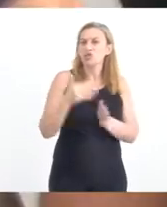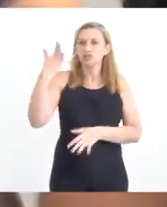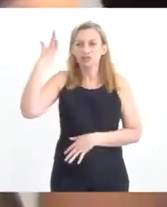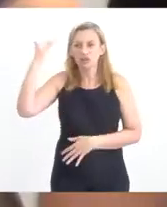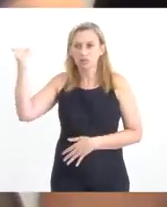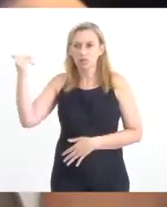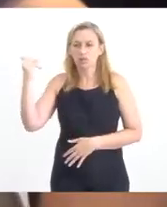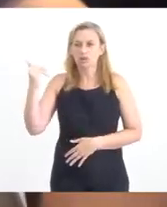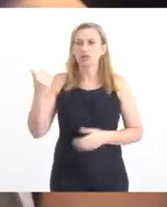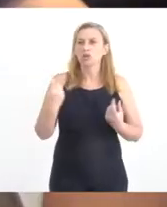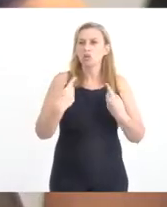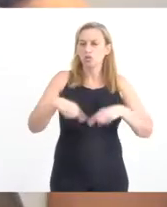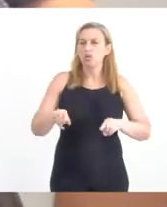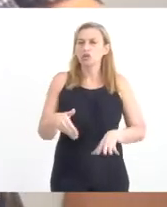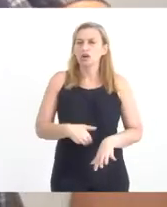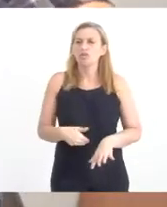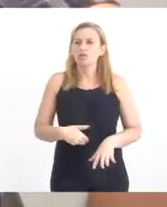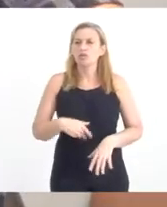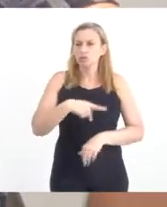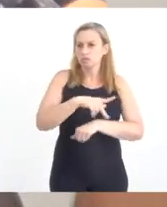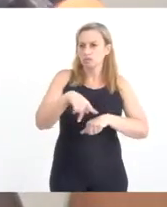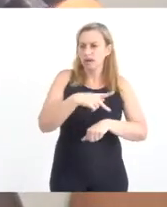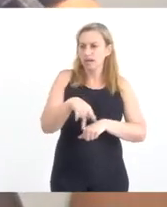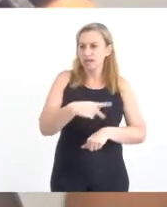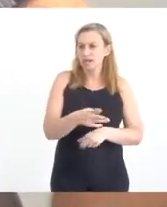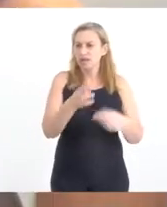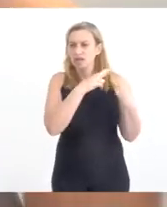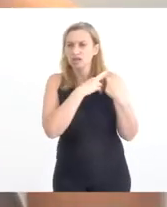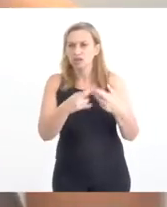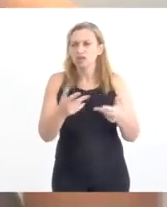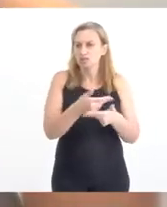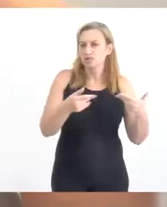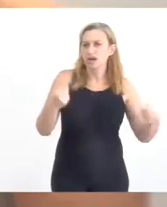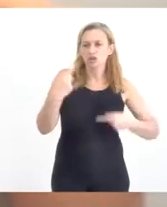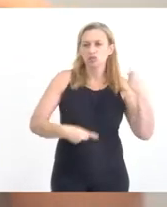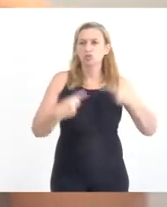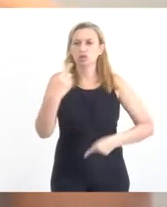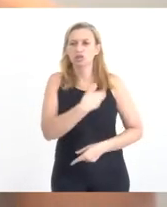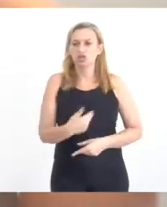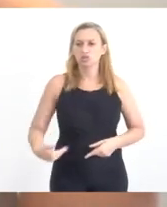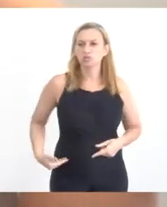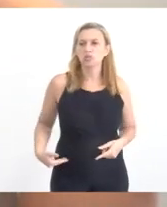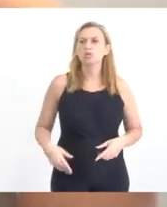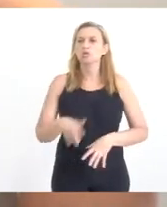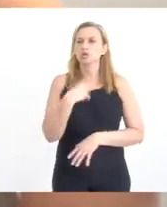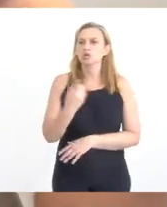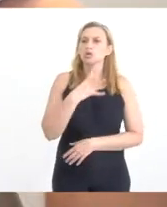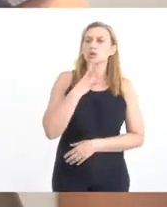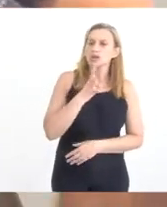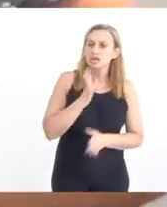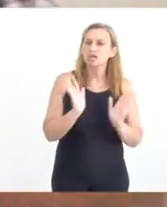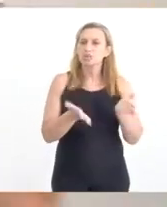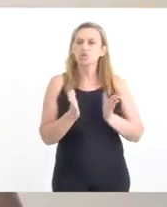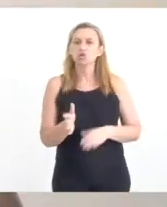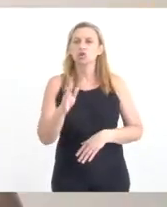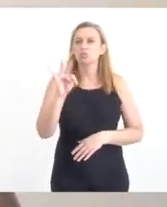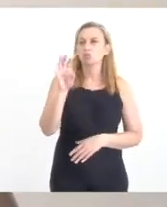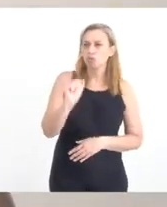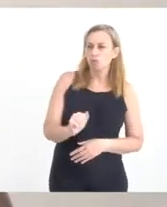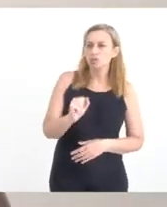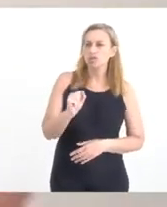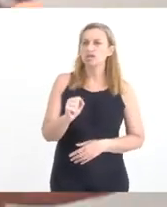máximo de combate à fome no país responsável por muitas políticas públicas que a gente conhece hoje acho que o bolsa família